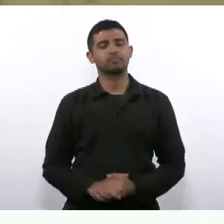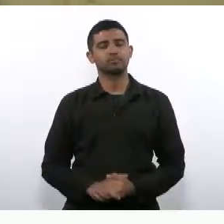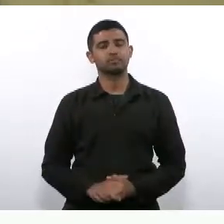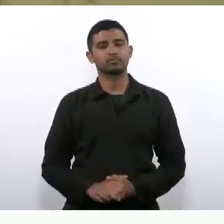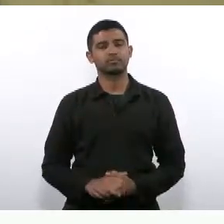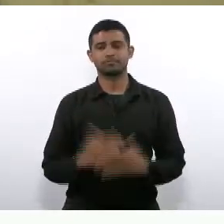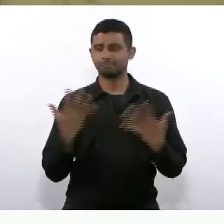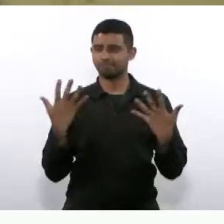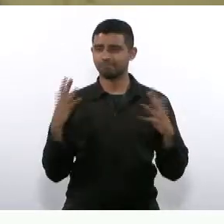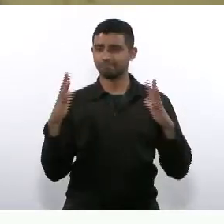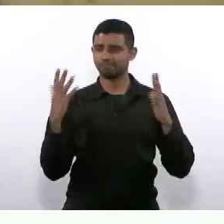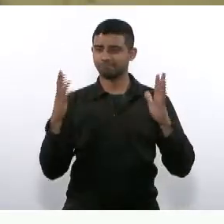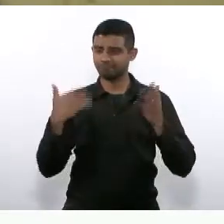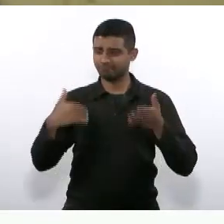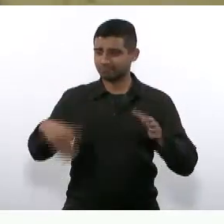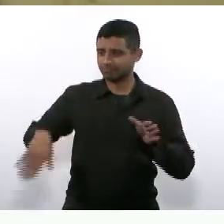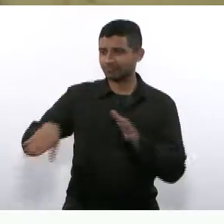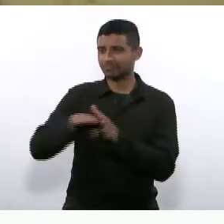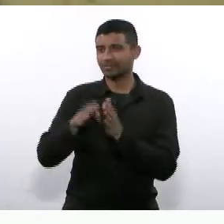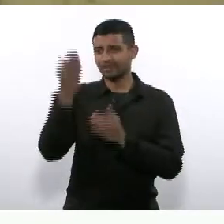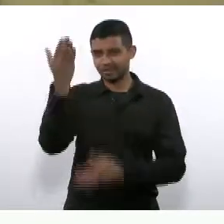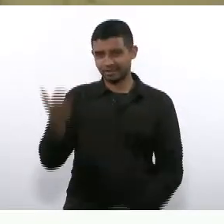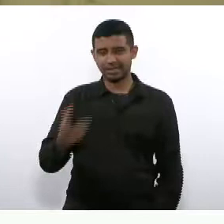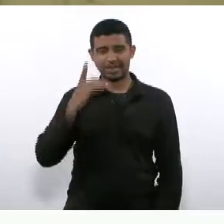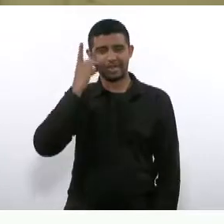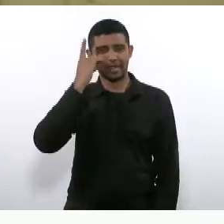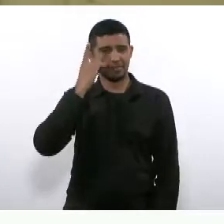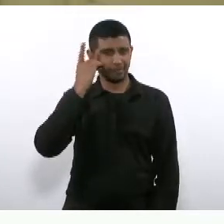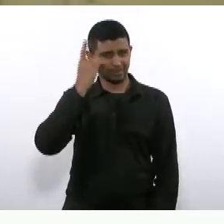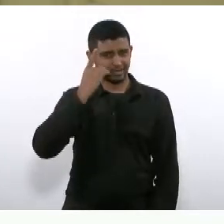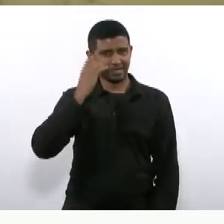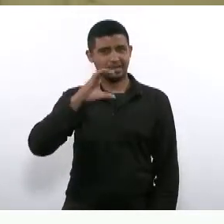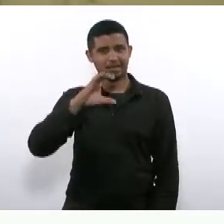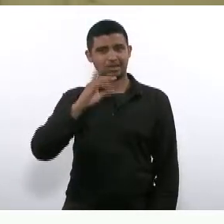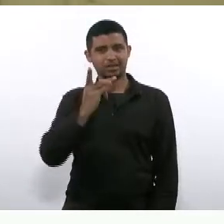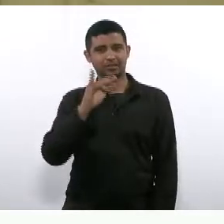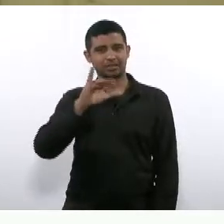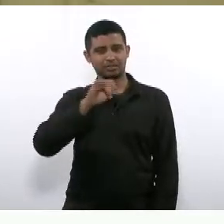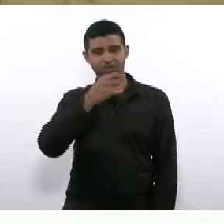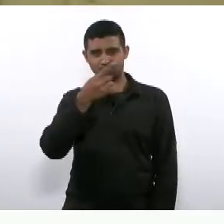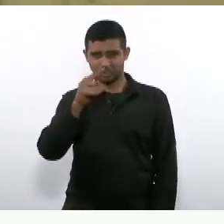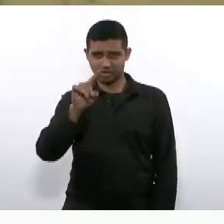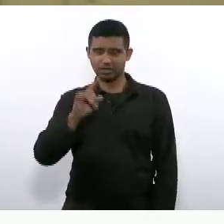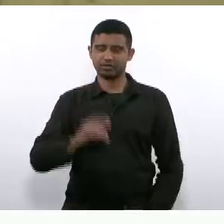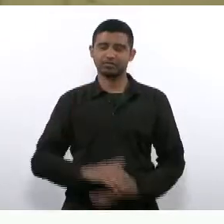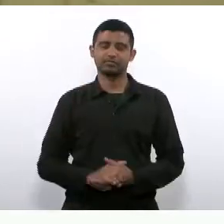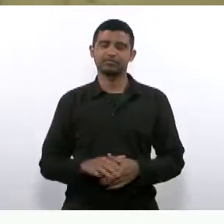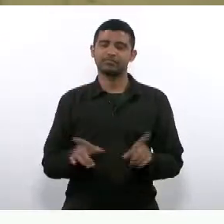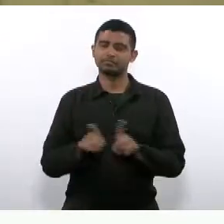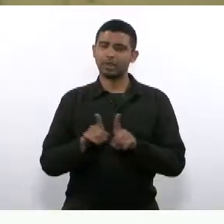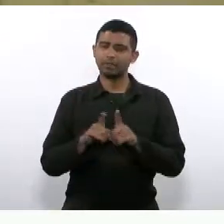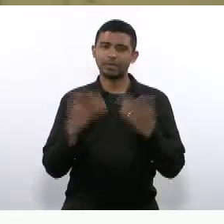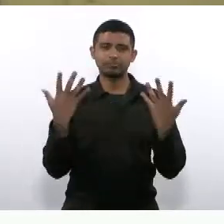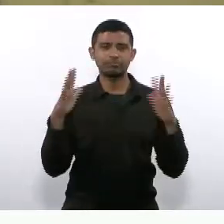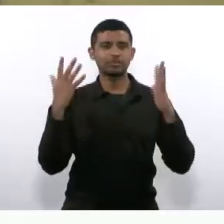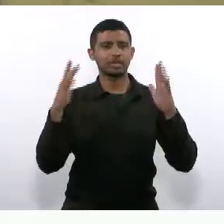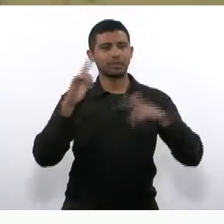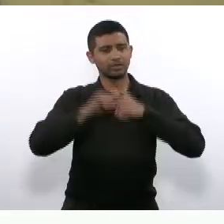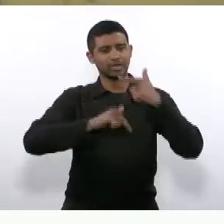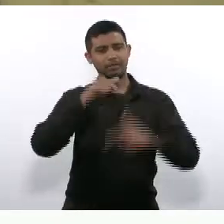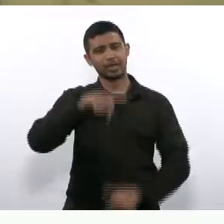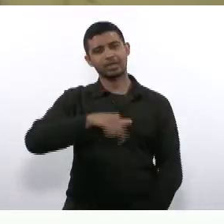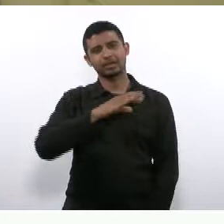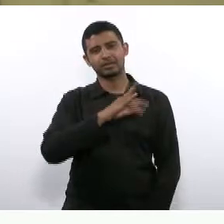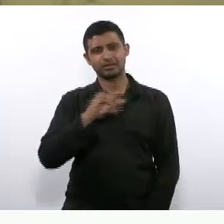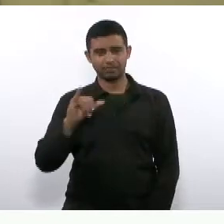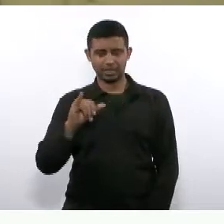a chegada aí do nosso companheiro deputado Chicão Bulhões, celebrar a atuação dessa CPI, da relatoria,